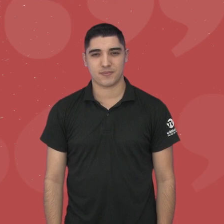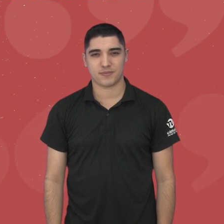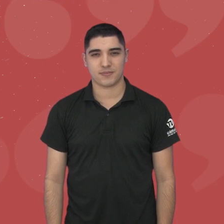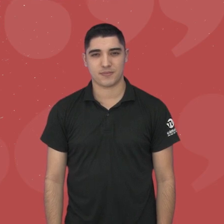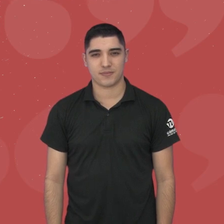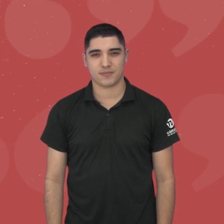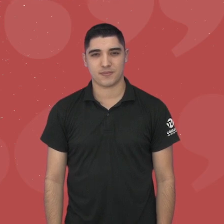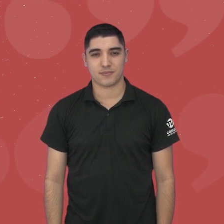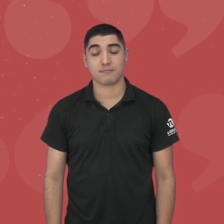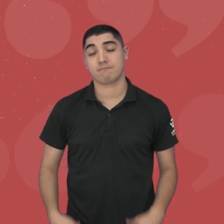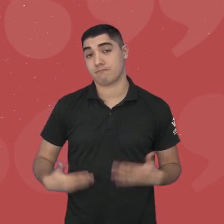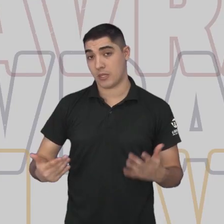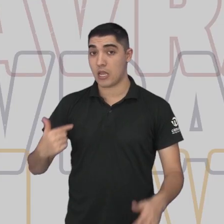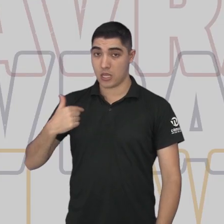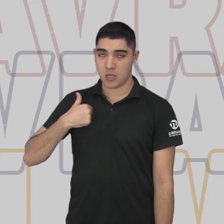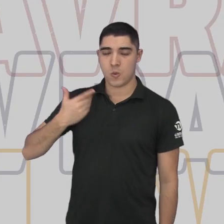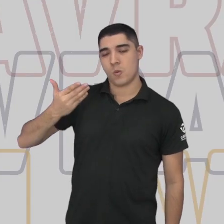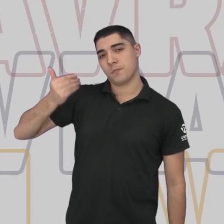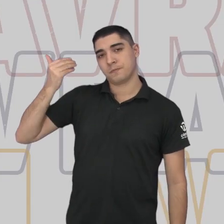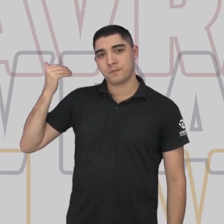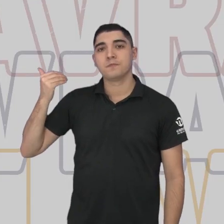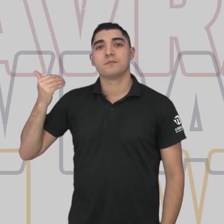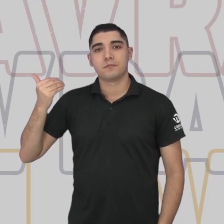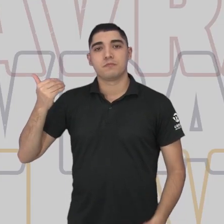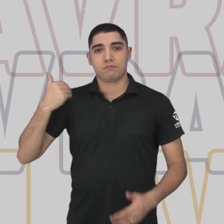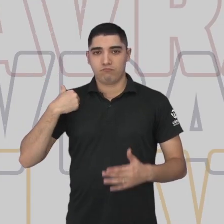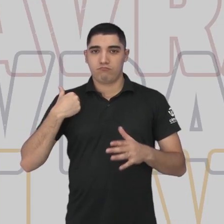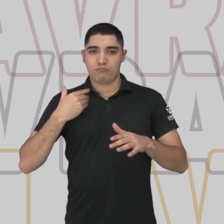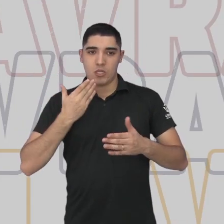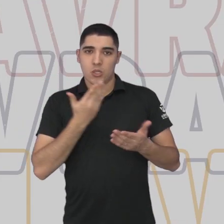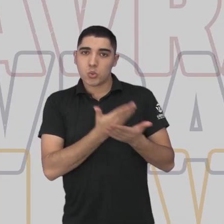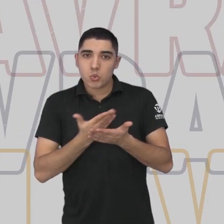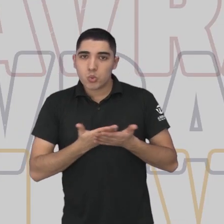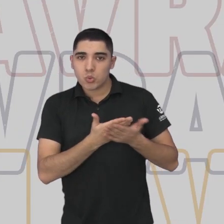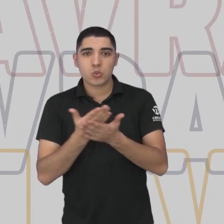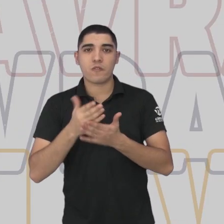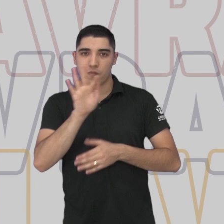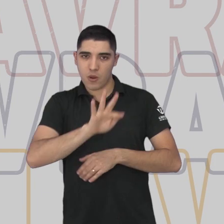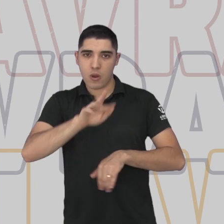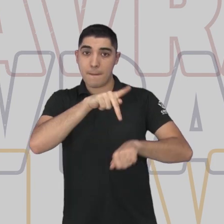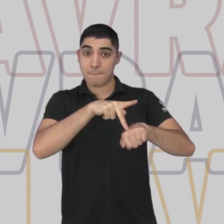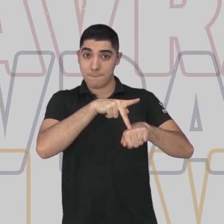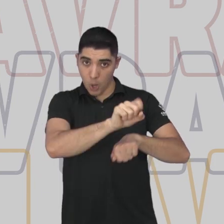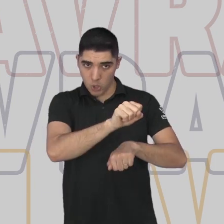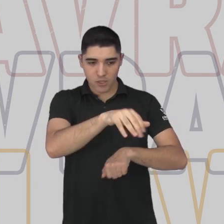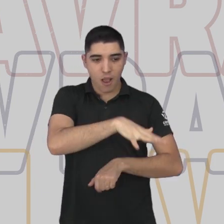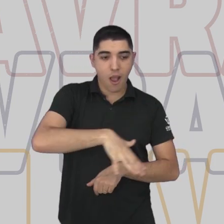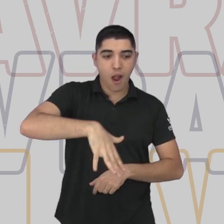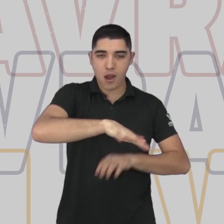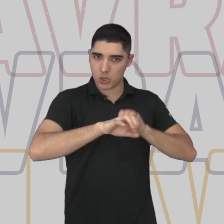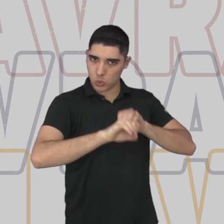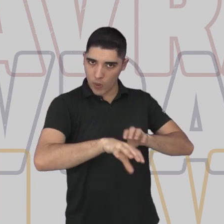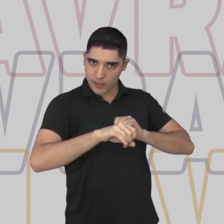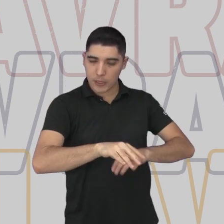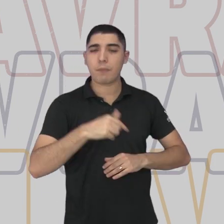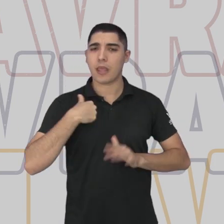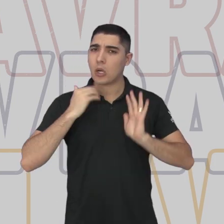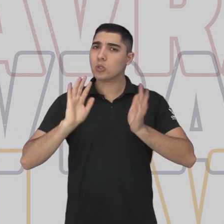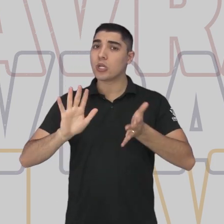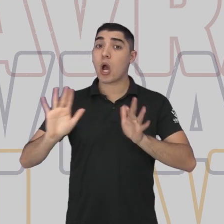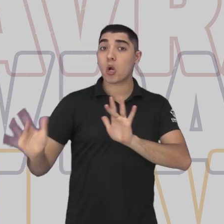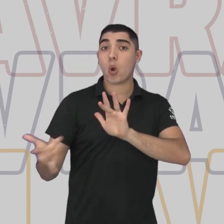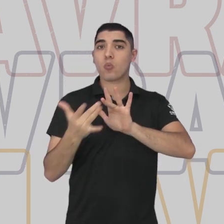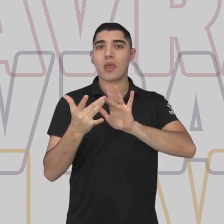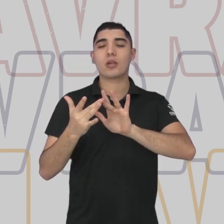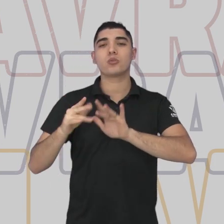incorporada ao seu trabalho? Quando eu fiz uma pós, né, na parte de educação, eu tive muito